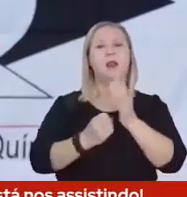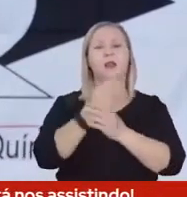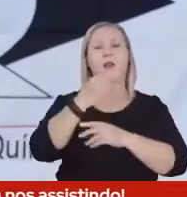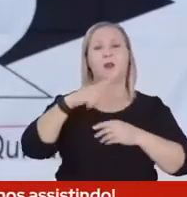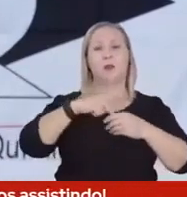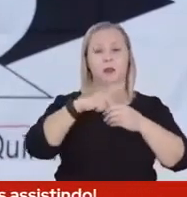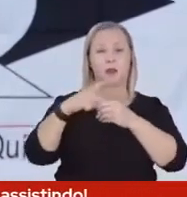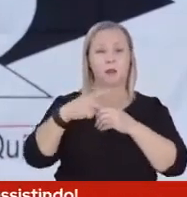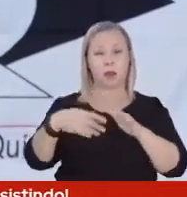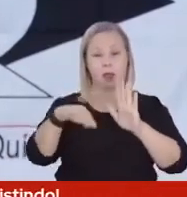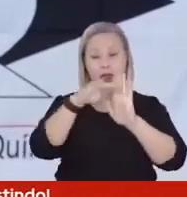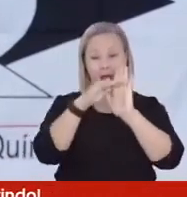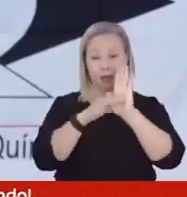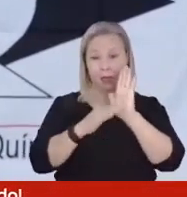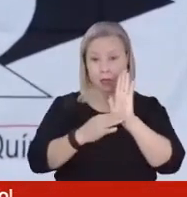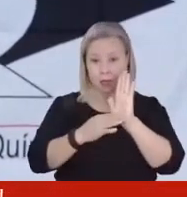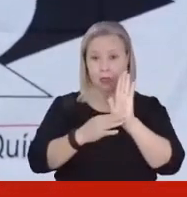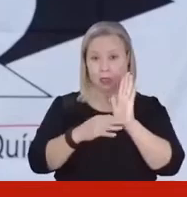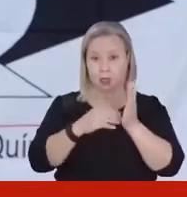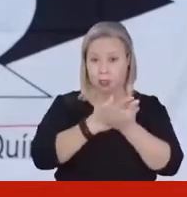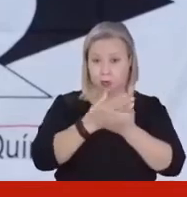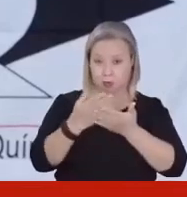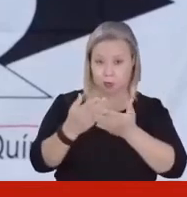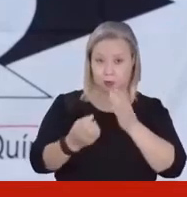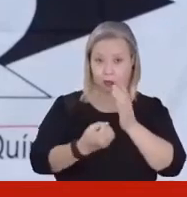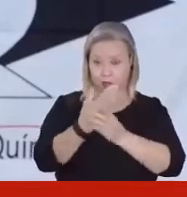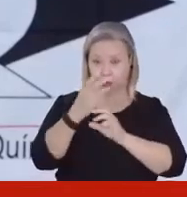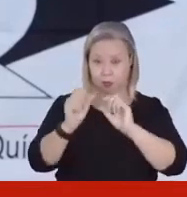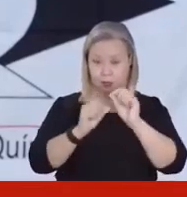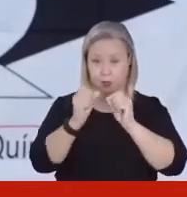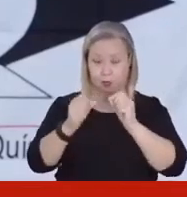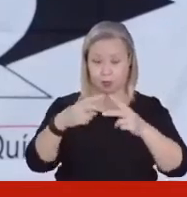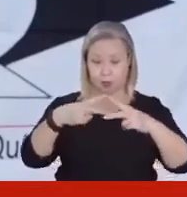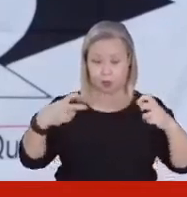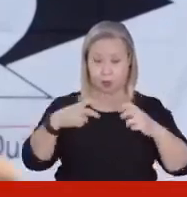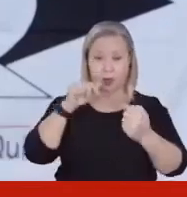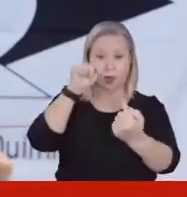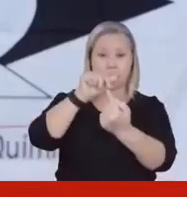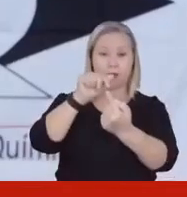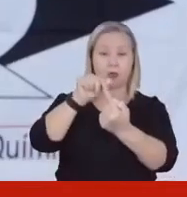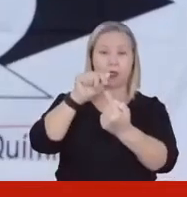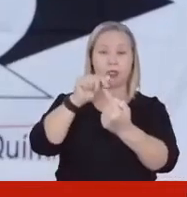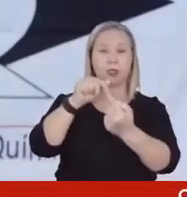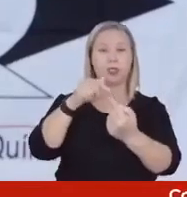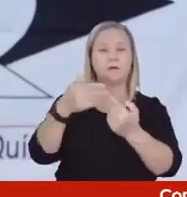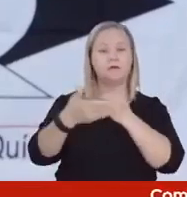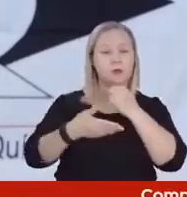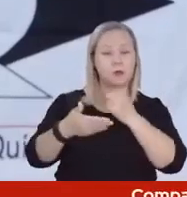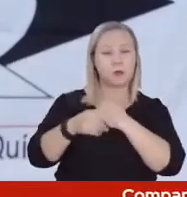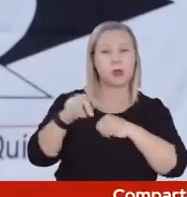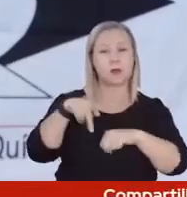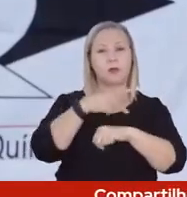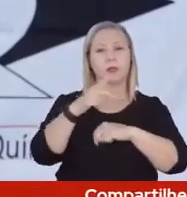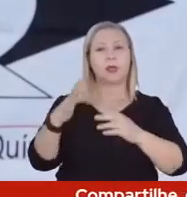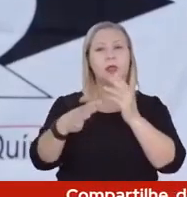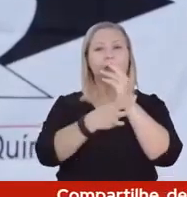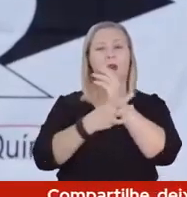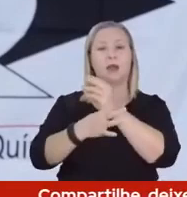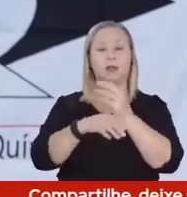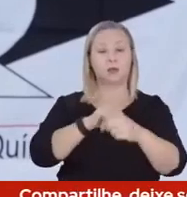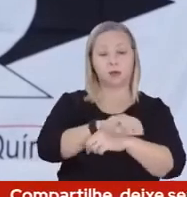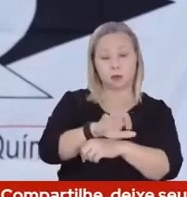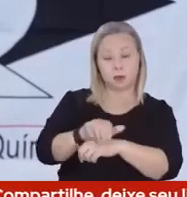diz que um dos objetivos fundamentais do país é garantir o abastecimento para o povo brasileiro. Está na